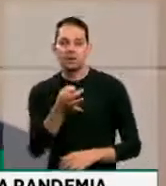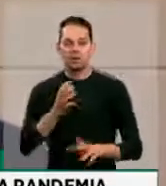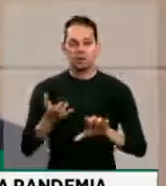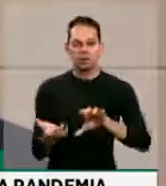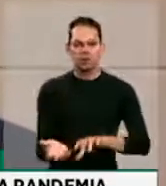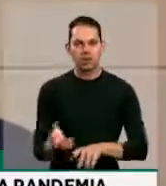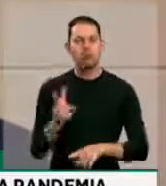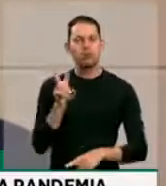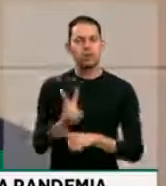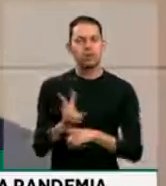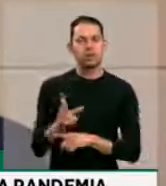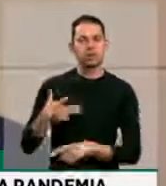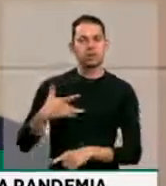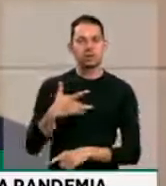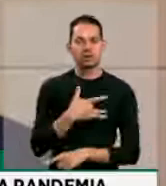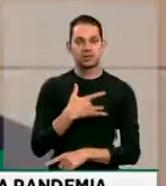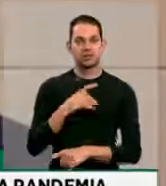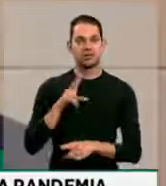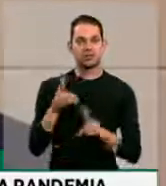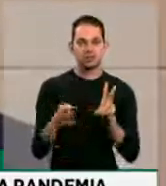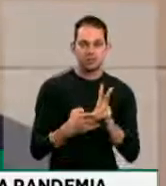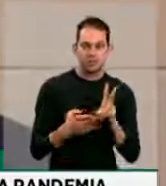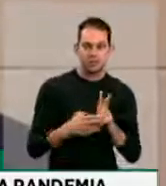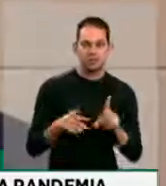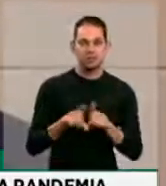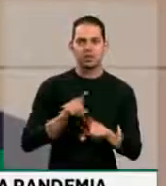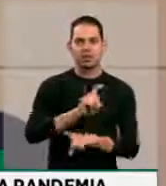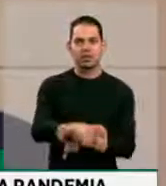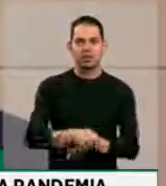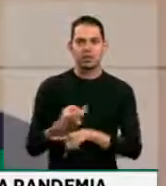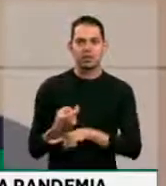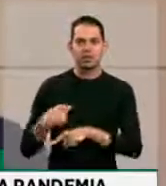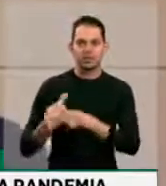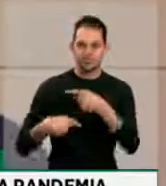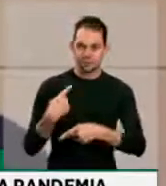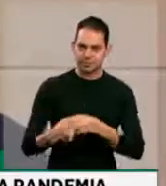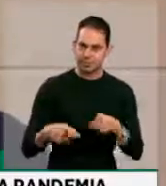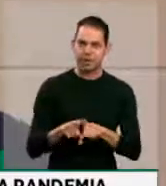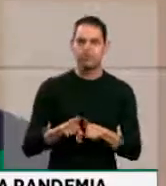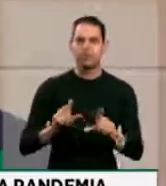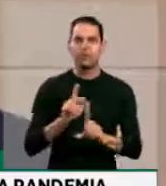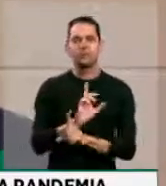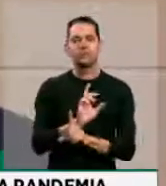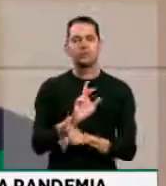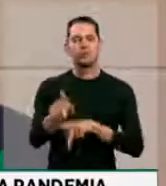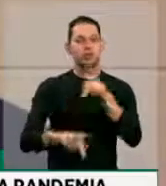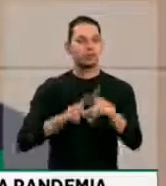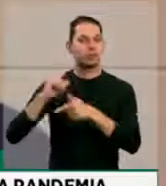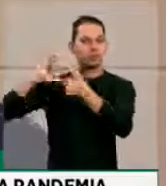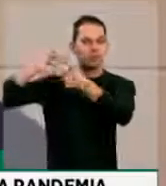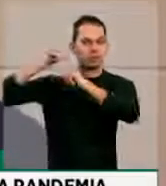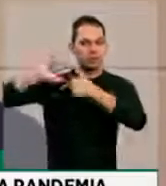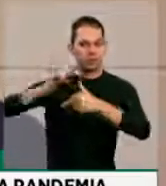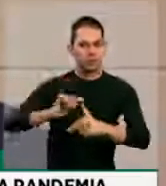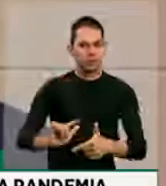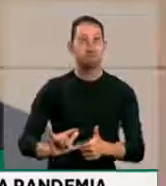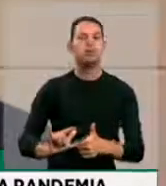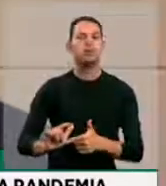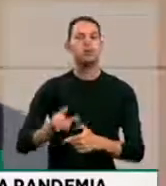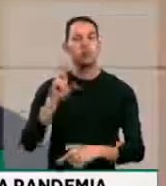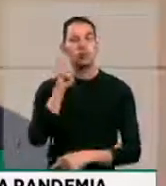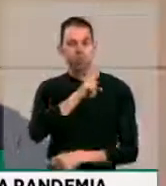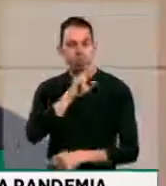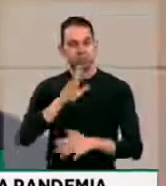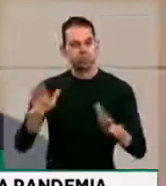e quilombola, de pescadores artesanais e outros povos tradicionais, com urgência, sob pena de